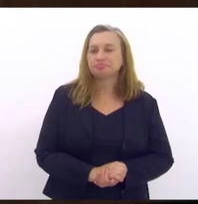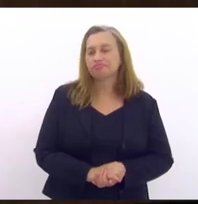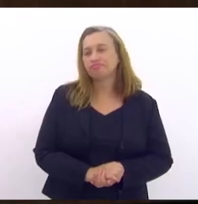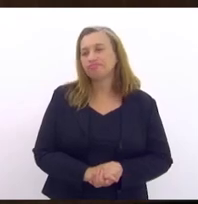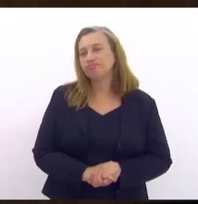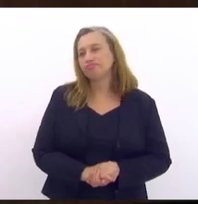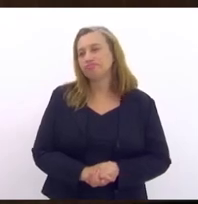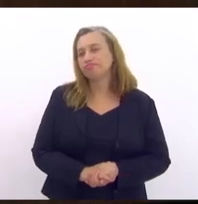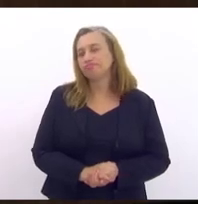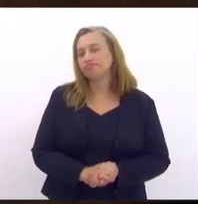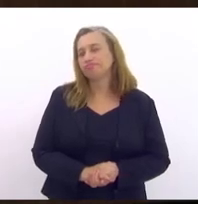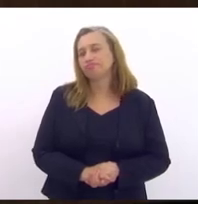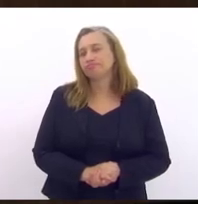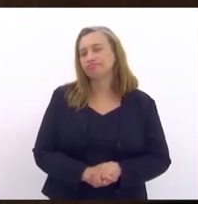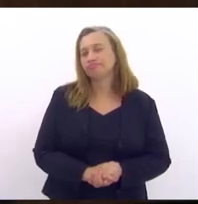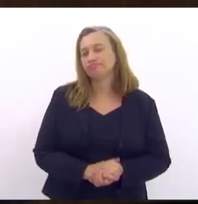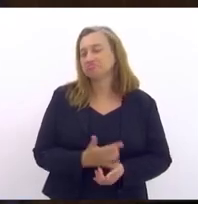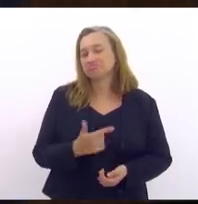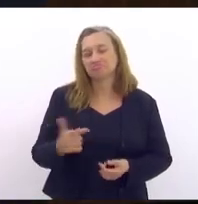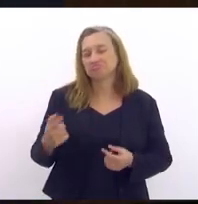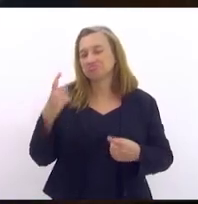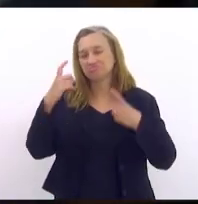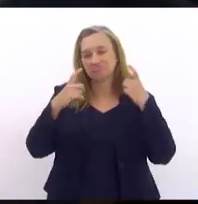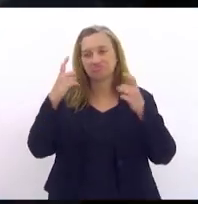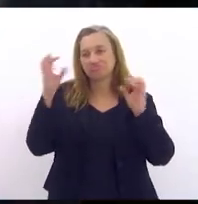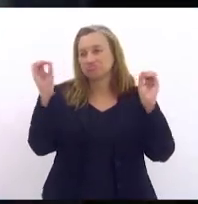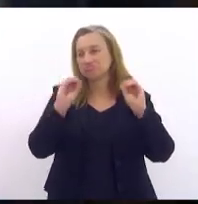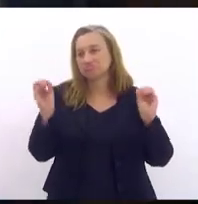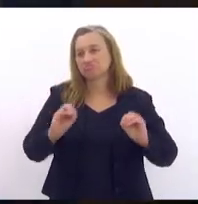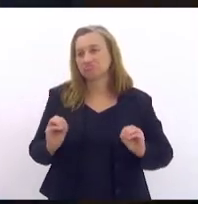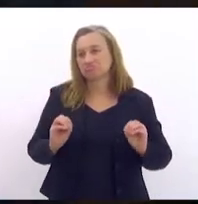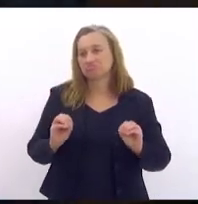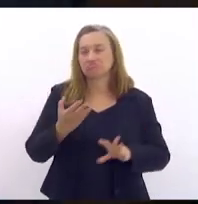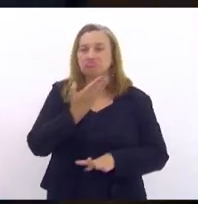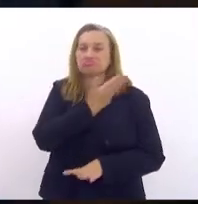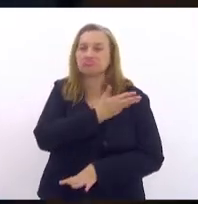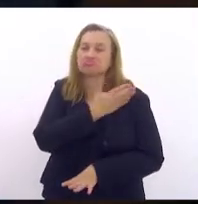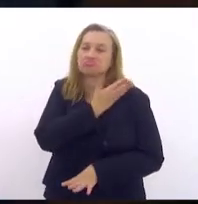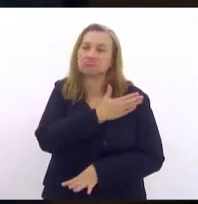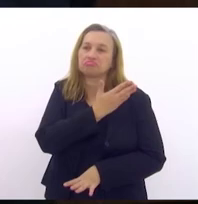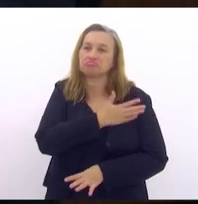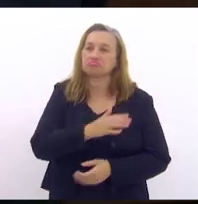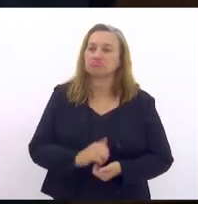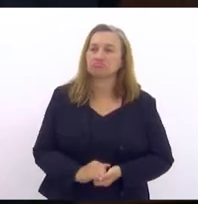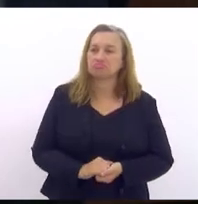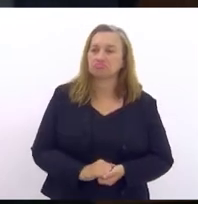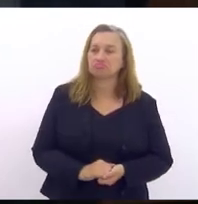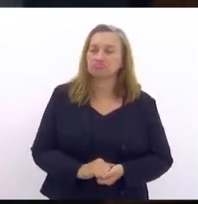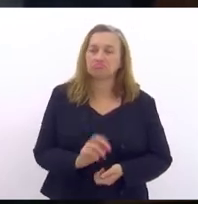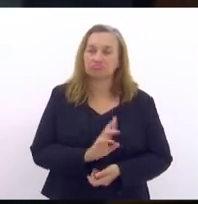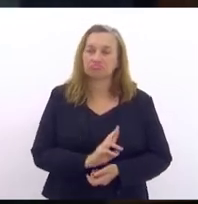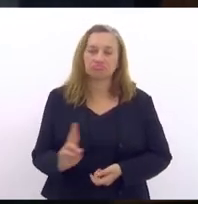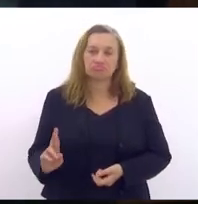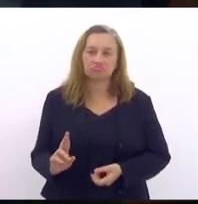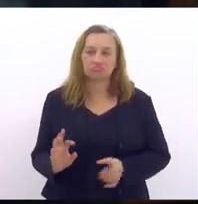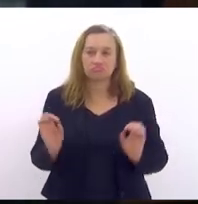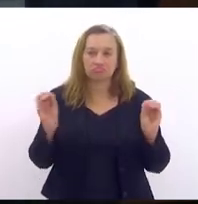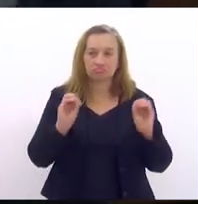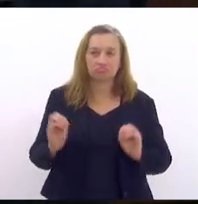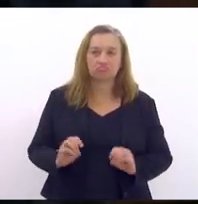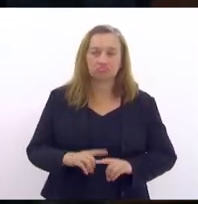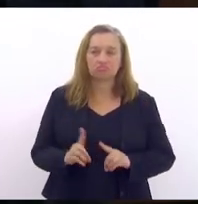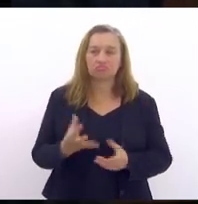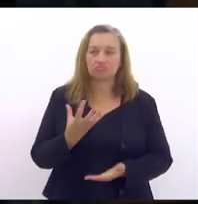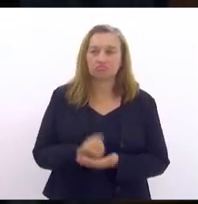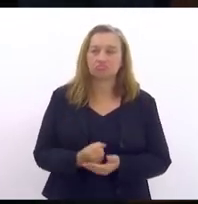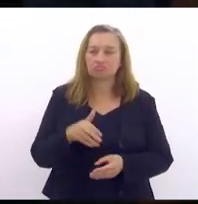termos nenhuma preocupação com discriminação de credo religioso. Mas registro aí meu